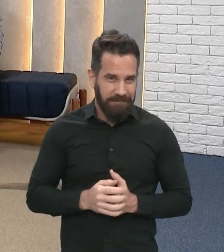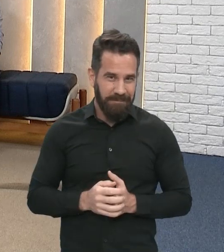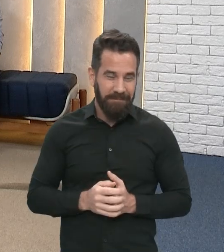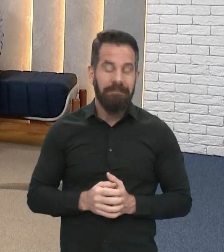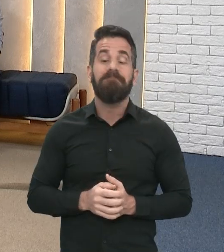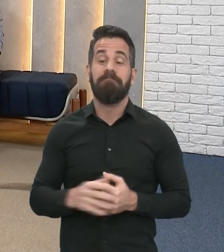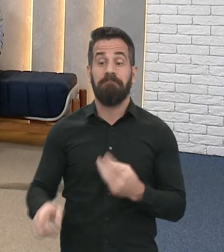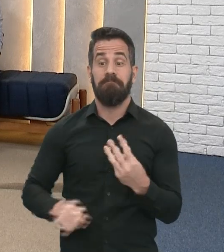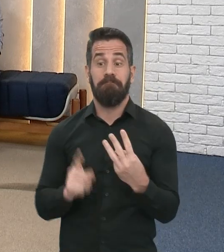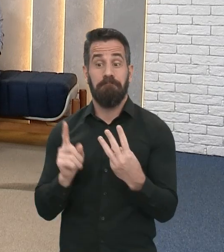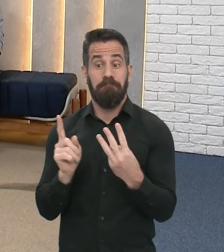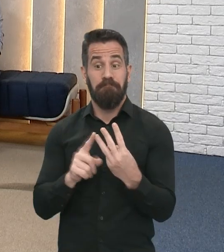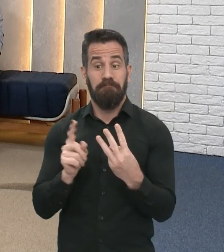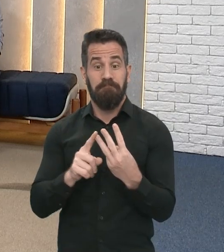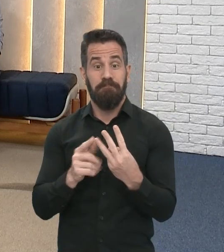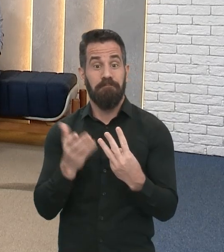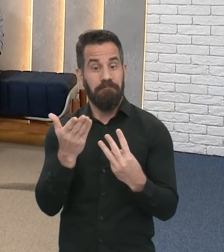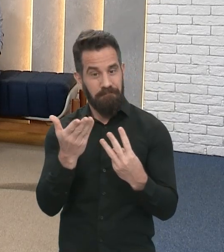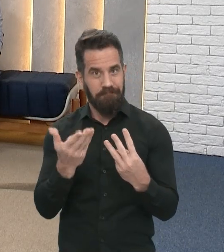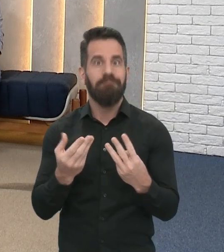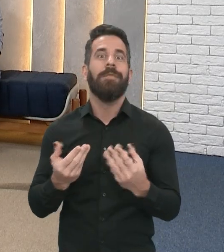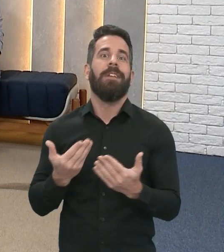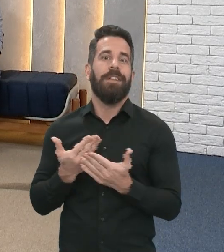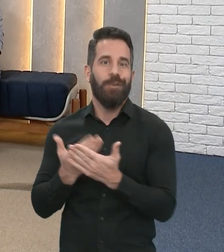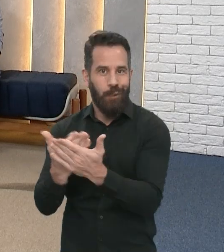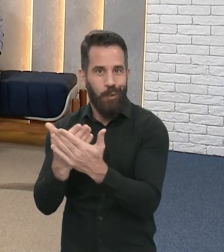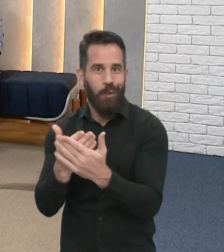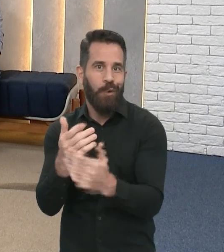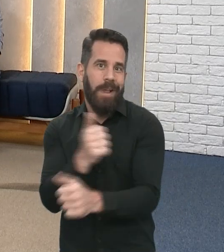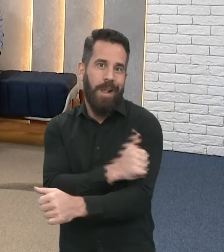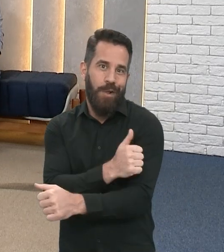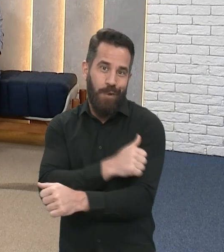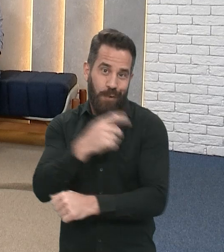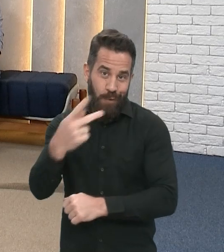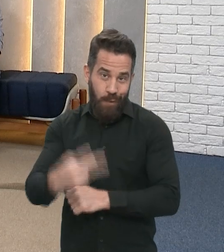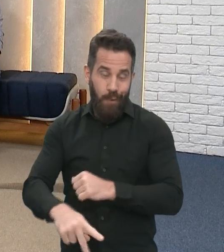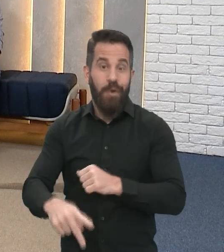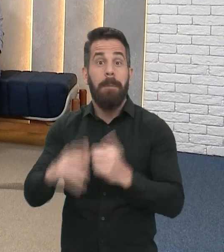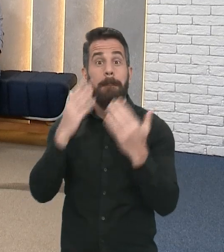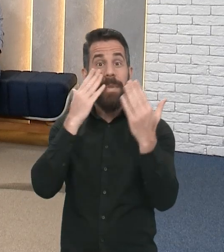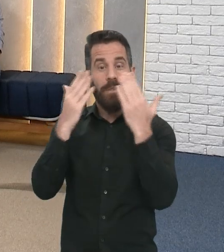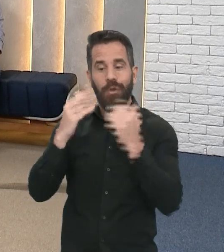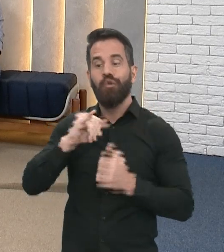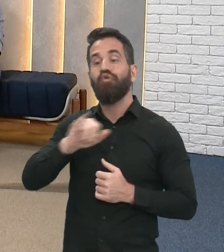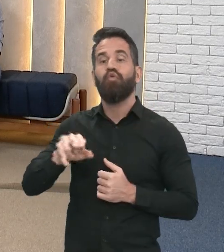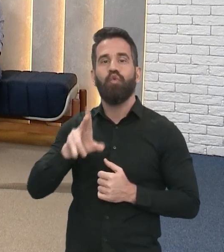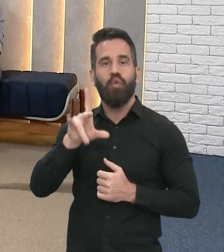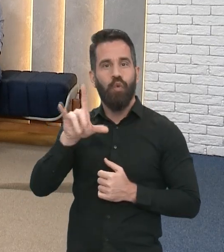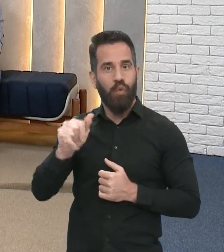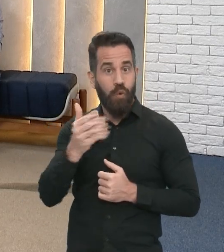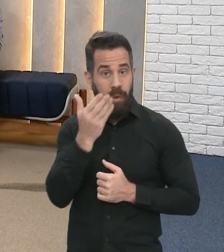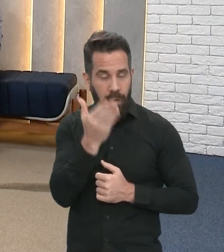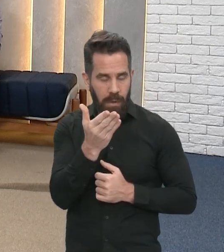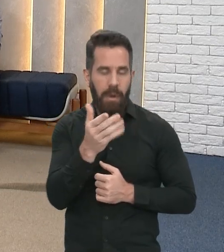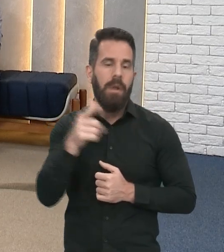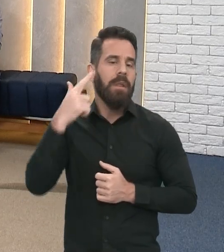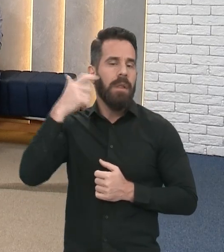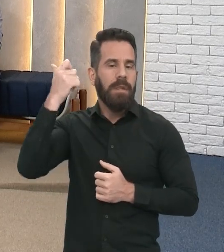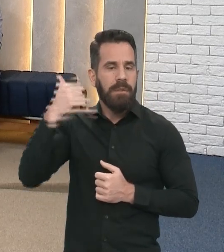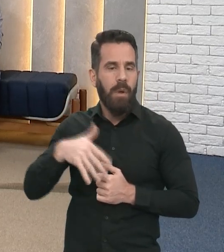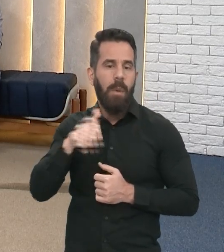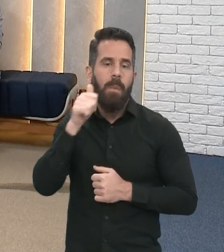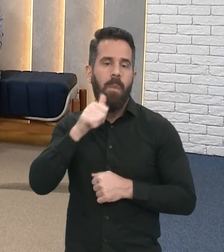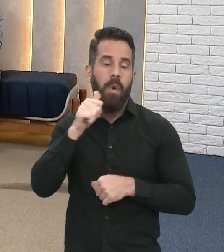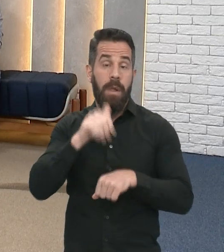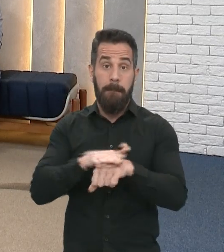E a nossa outra entrevistada, que também é estudante de Psicologia da UFG, é a Júlia Rodrigues. Ela se descreve como uma mulher